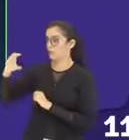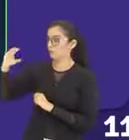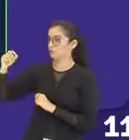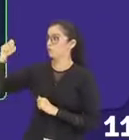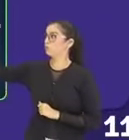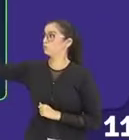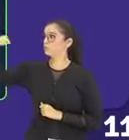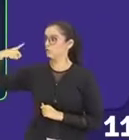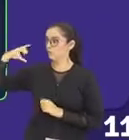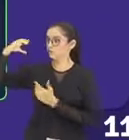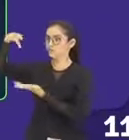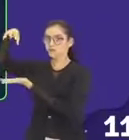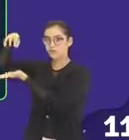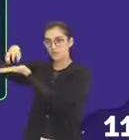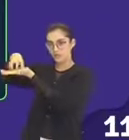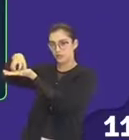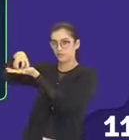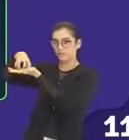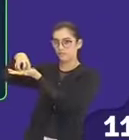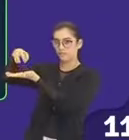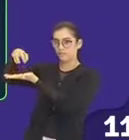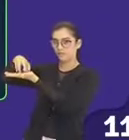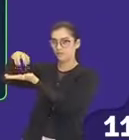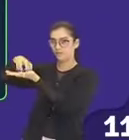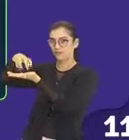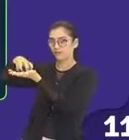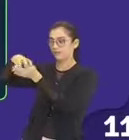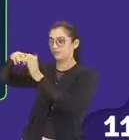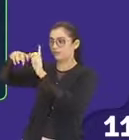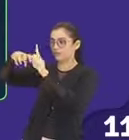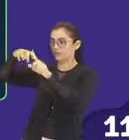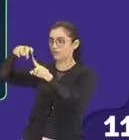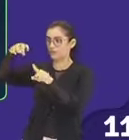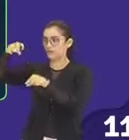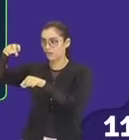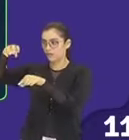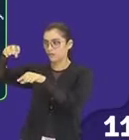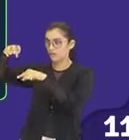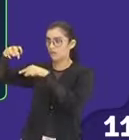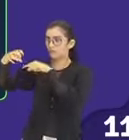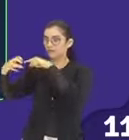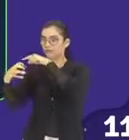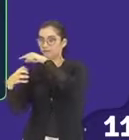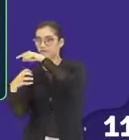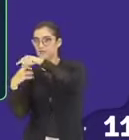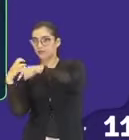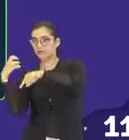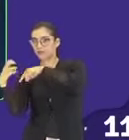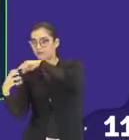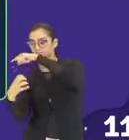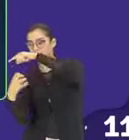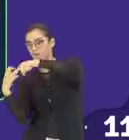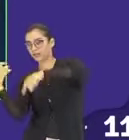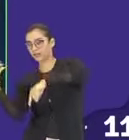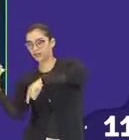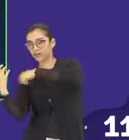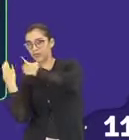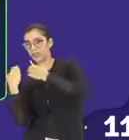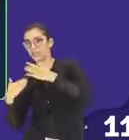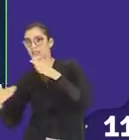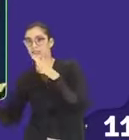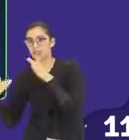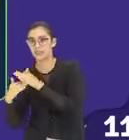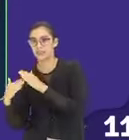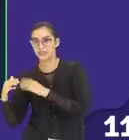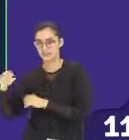centro do universo, perdão, no centro do sistema solar, ó, e tudo gira aqui até Saturno, tá vendo? Viu a diferença? Aqui